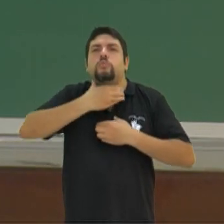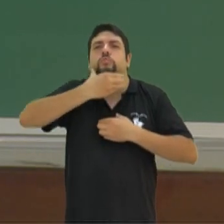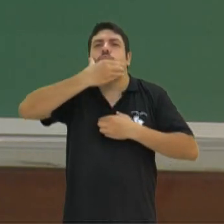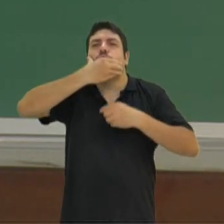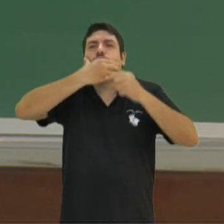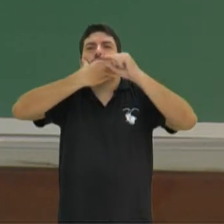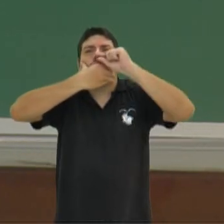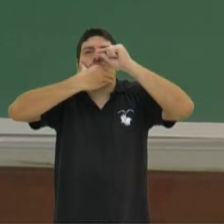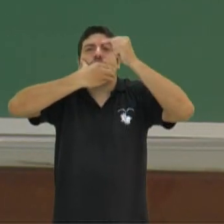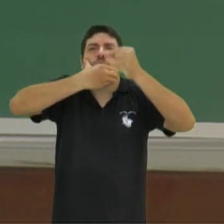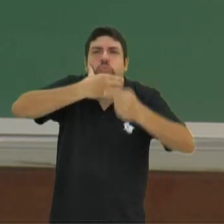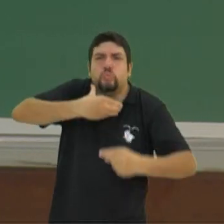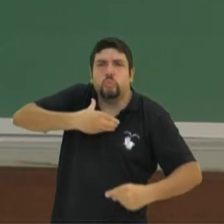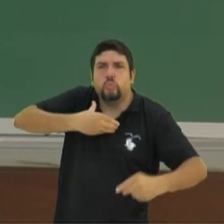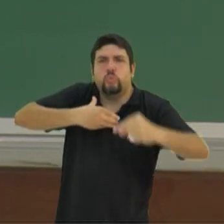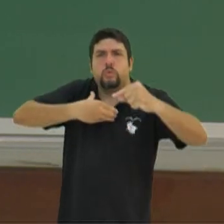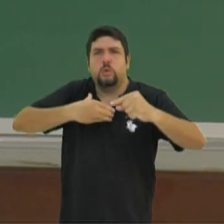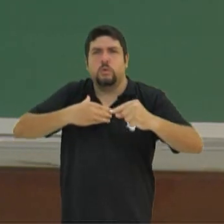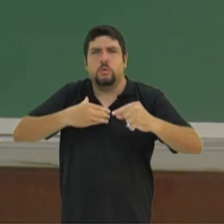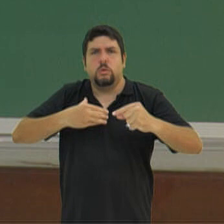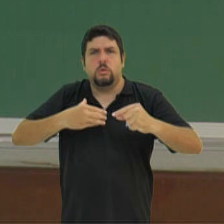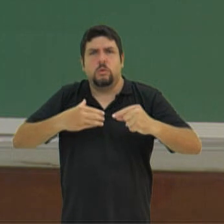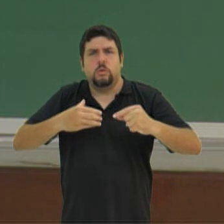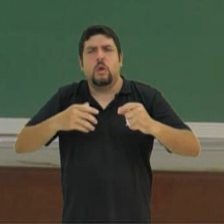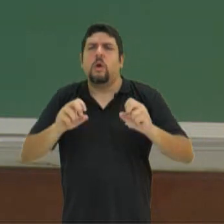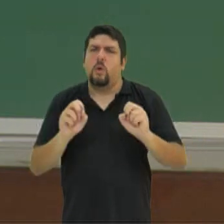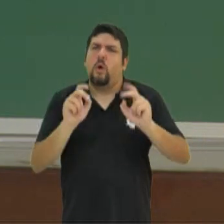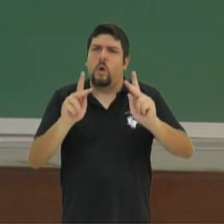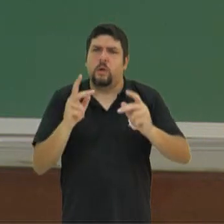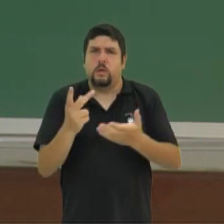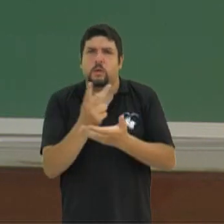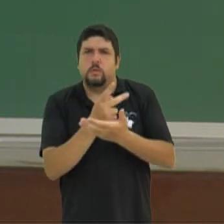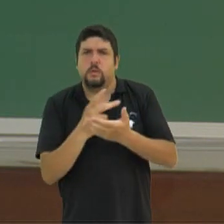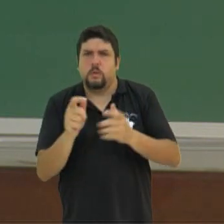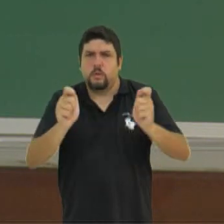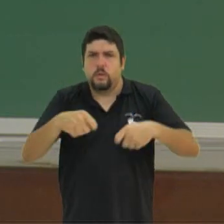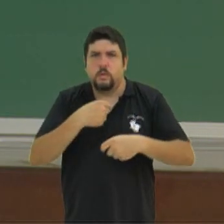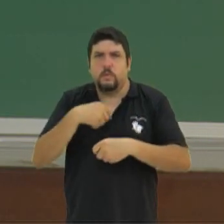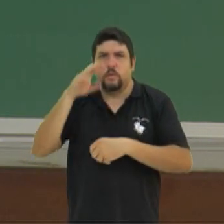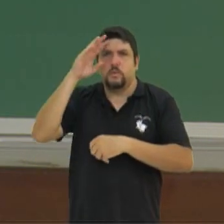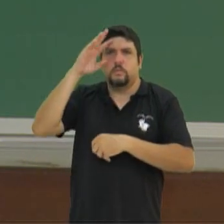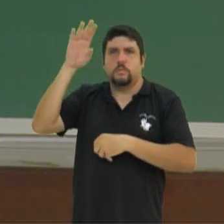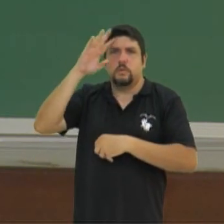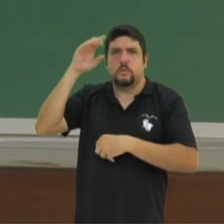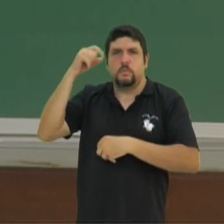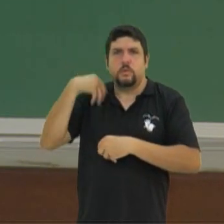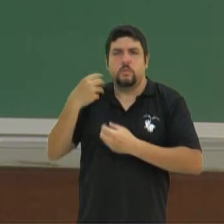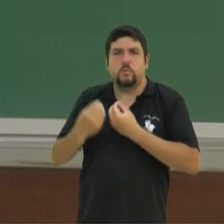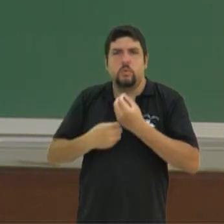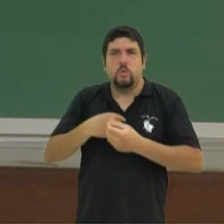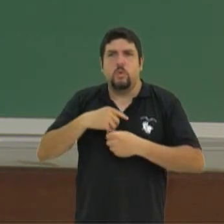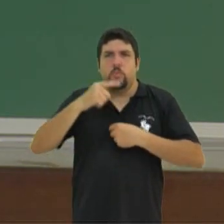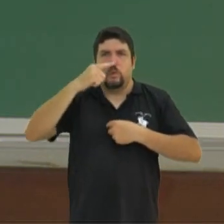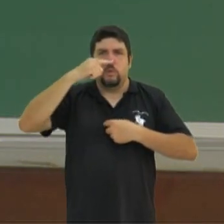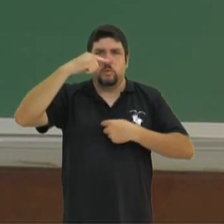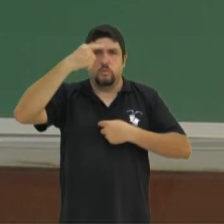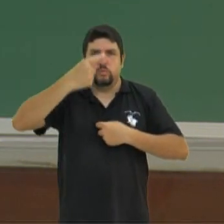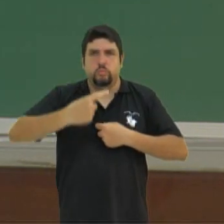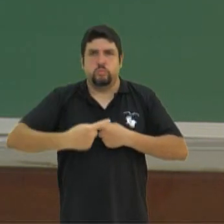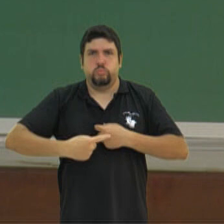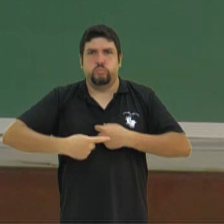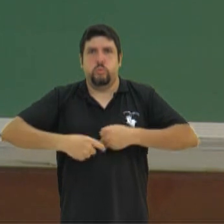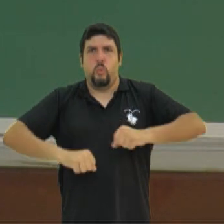uma girafa. Provavelmente vocês conseguem fazer esse desenho. Vocês conseguem imaginar um elefante com pescoço